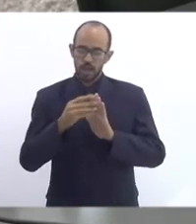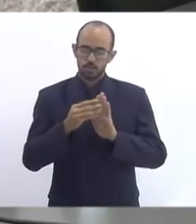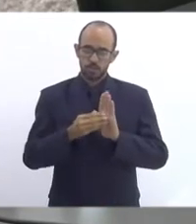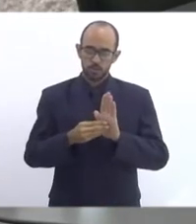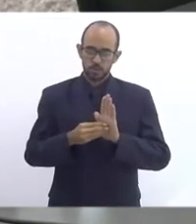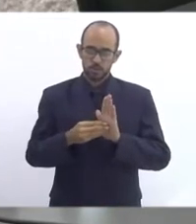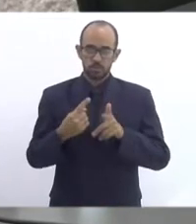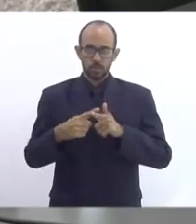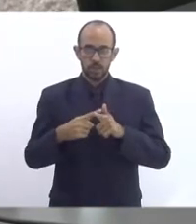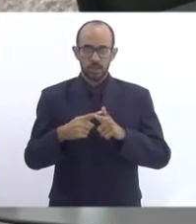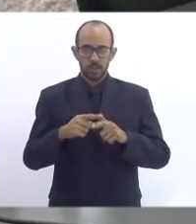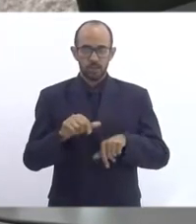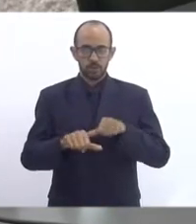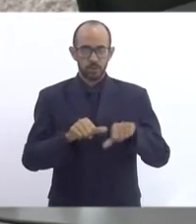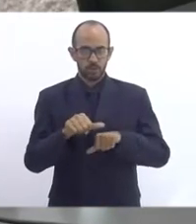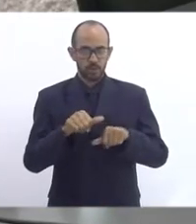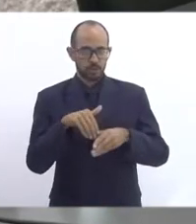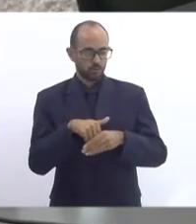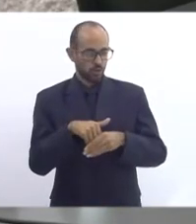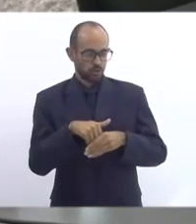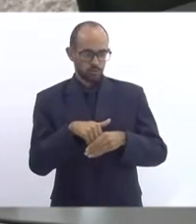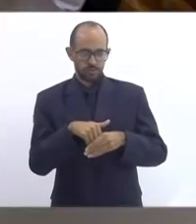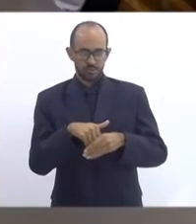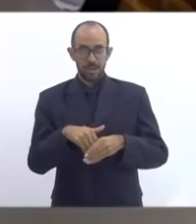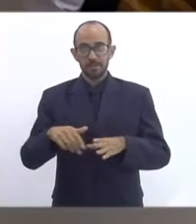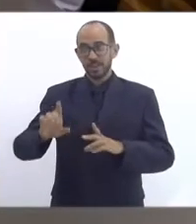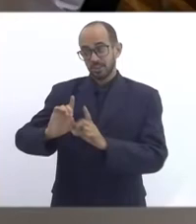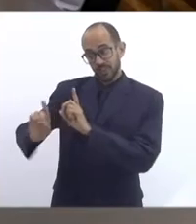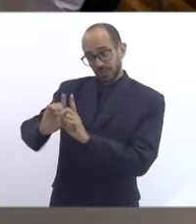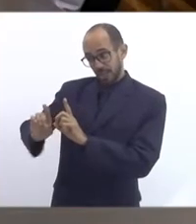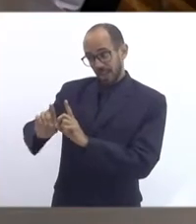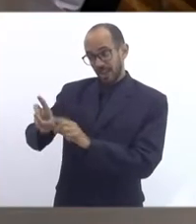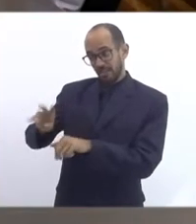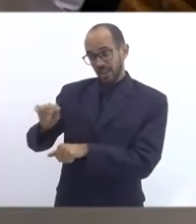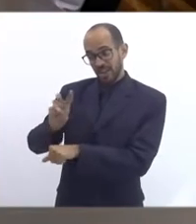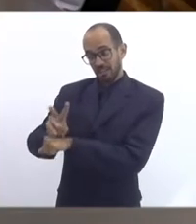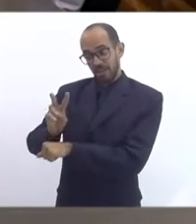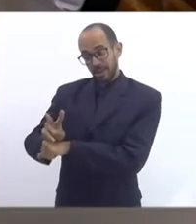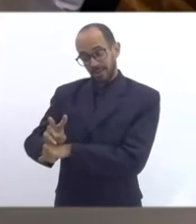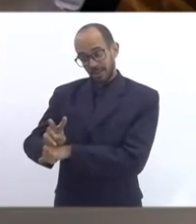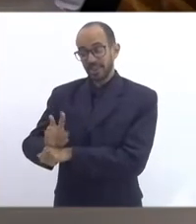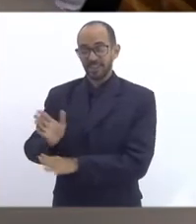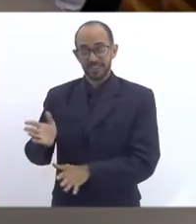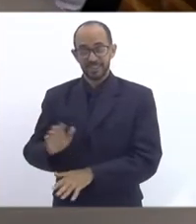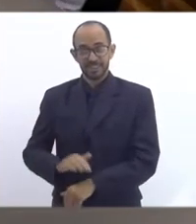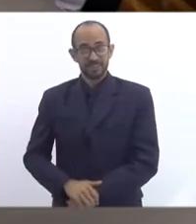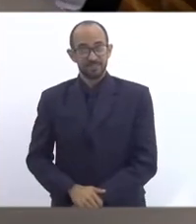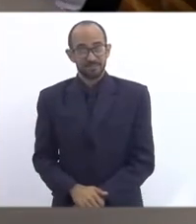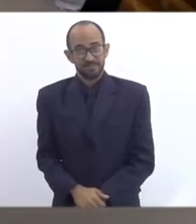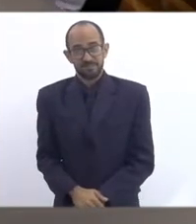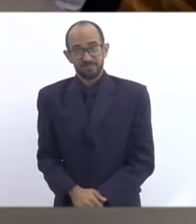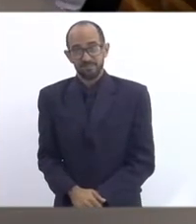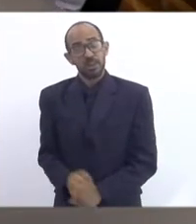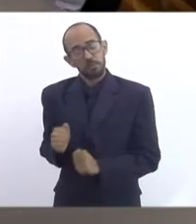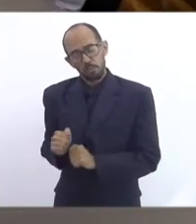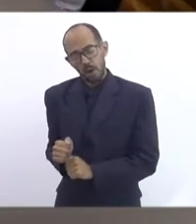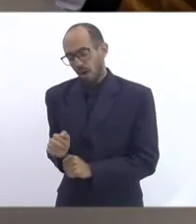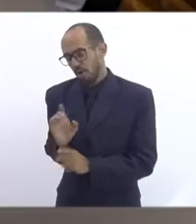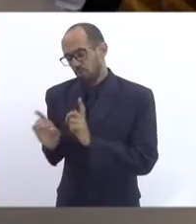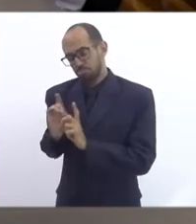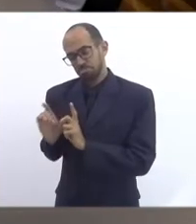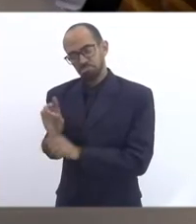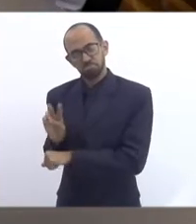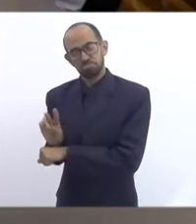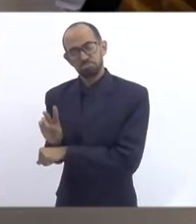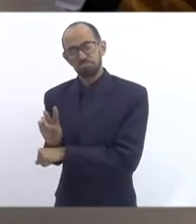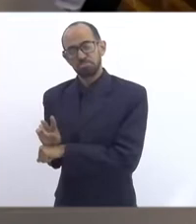alteração porque, no voto. Porque nós vamos debater muito, porque ele vai defender esse princípio. Ele pode defender à vontade. Porque não, se,